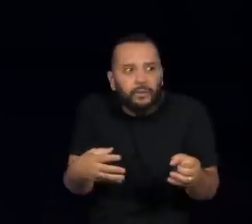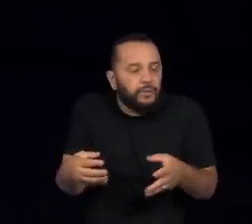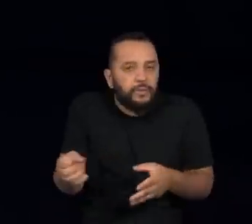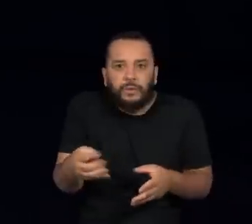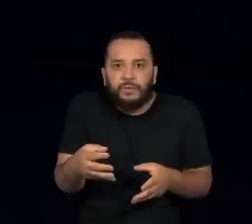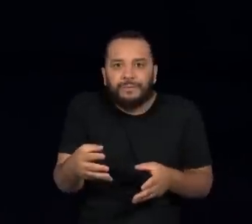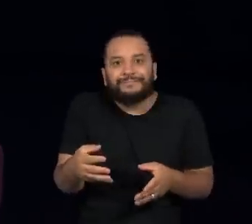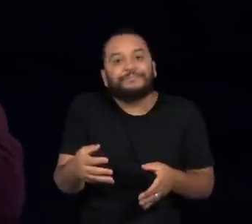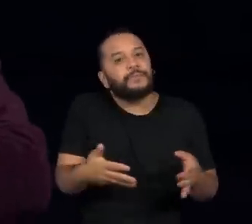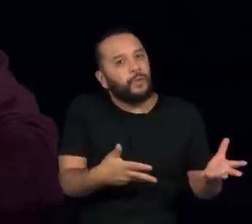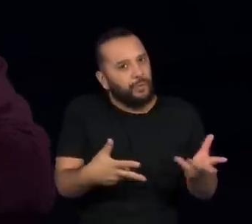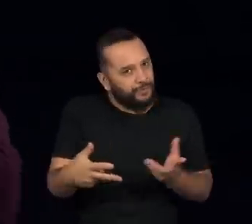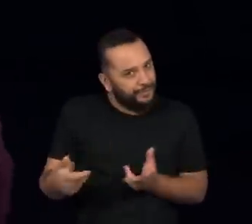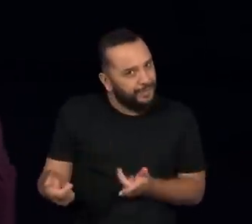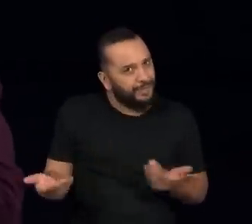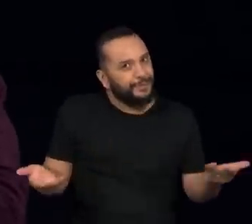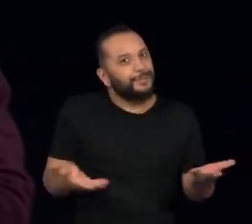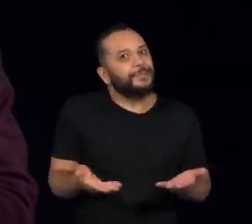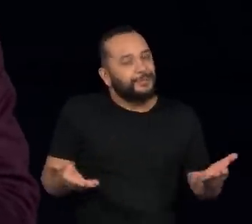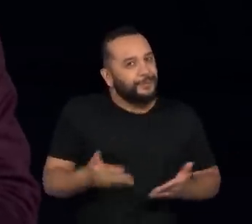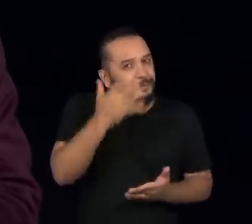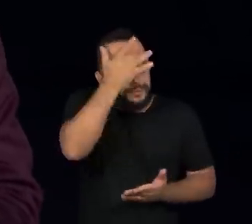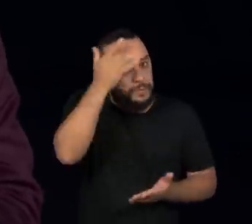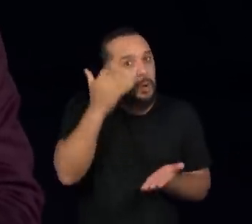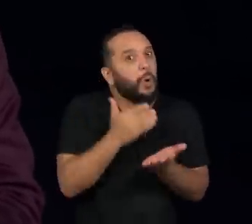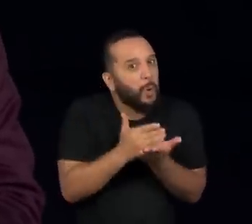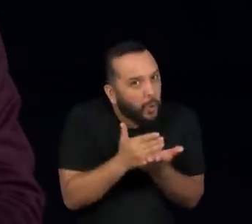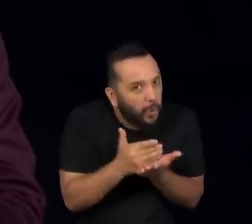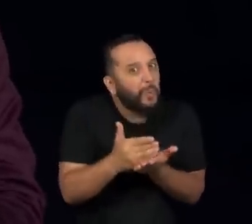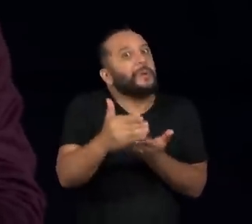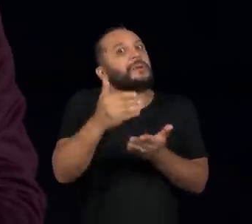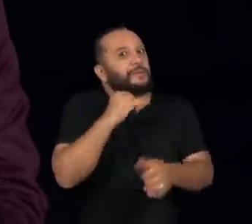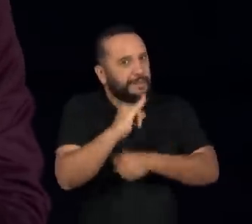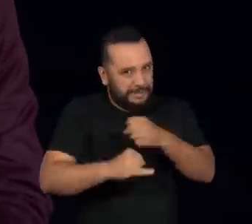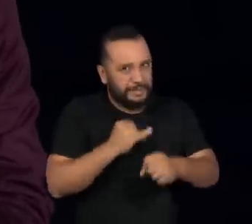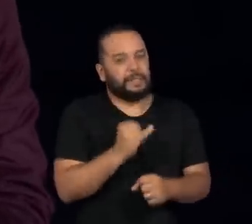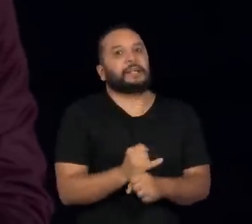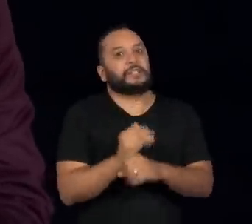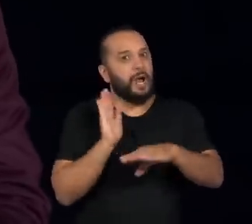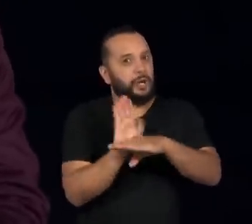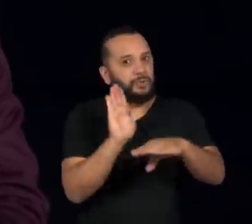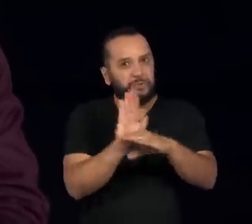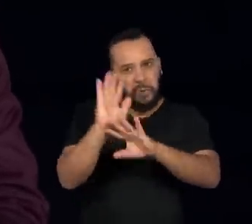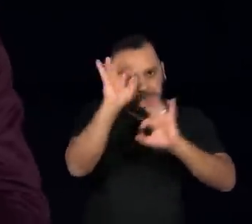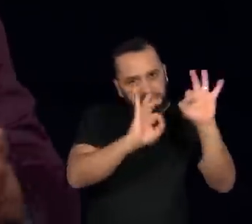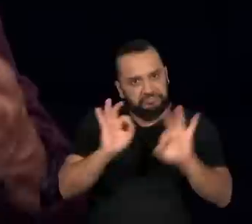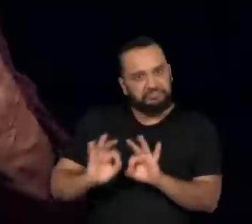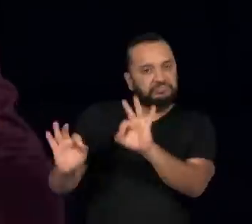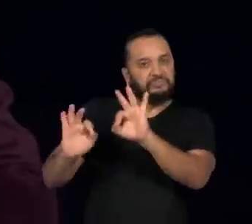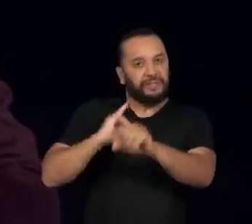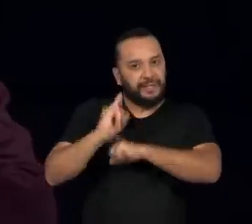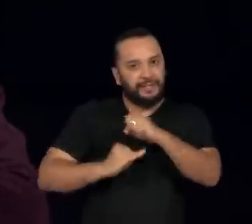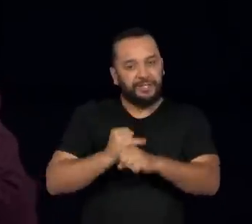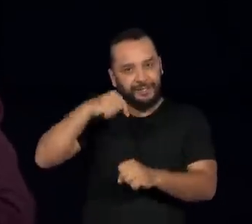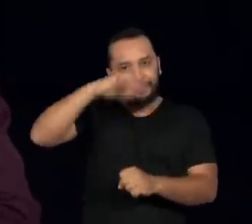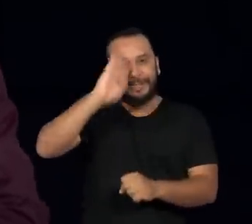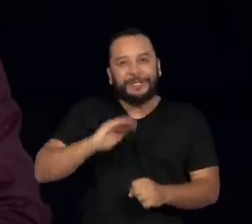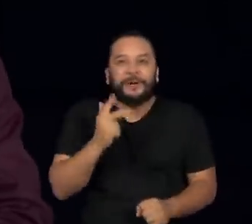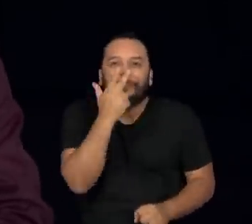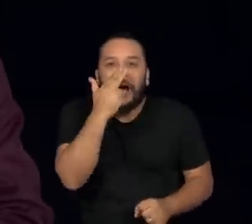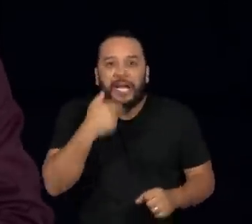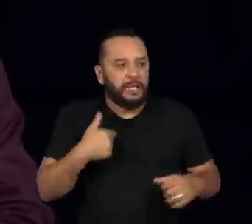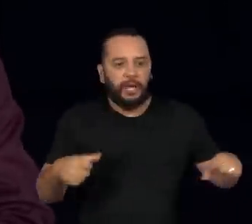provoca é um dos caras que semeou este mato ajudou a estruturar a internet no Brasil ligou os canos que